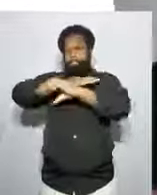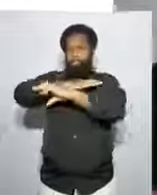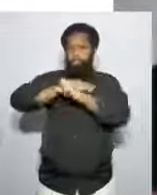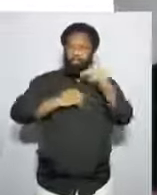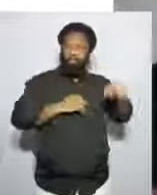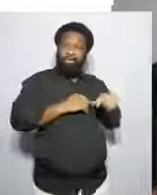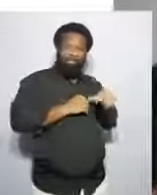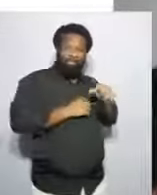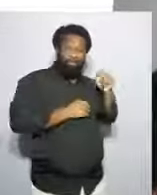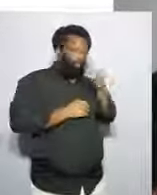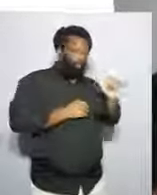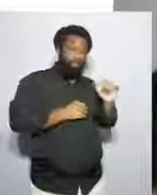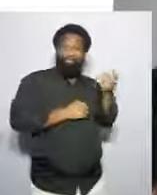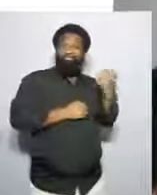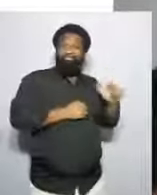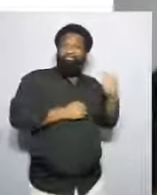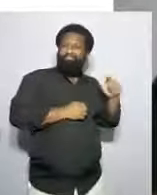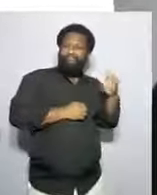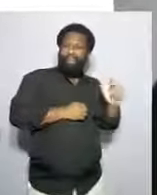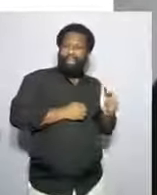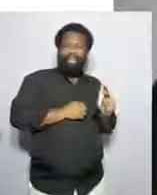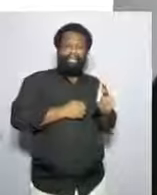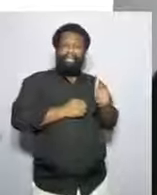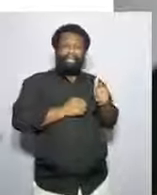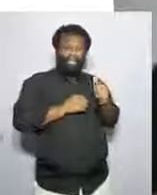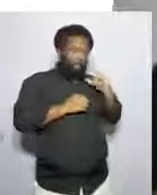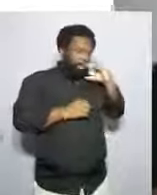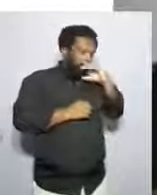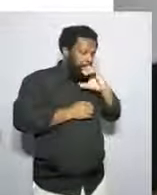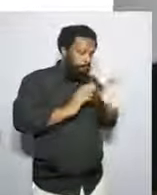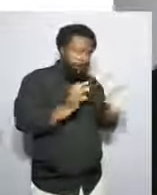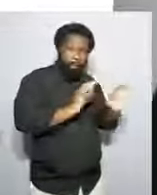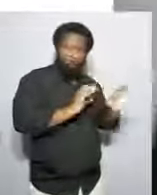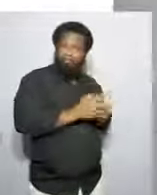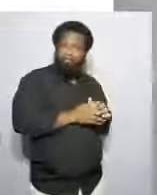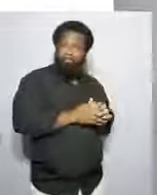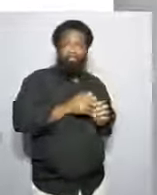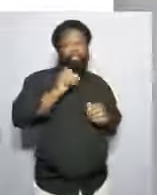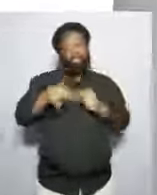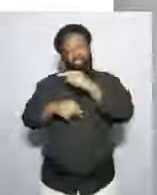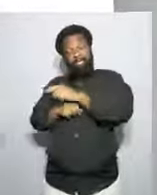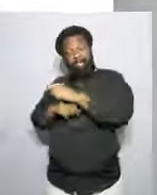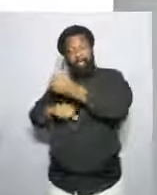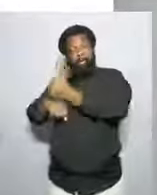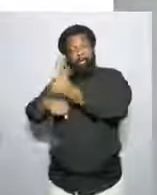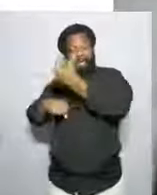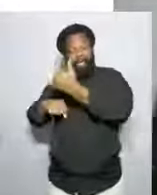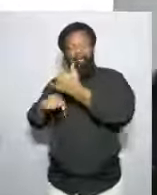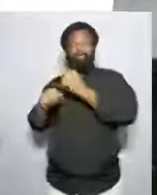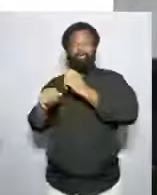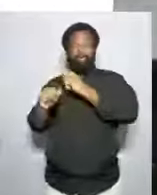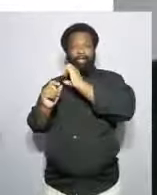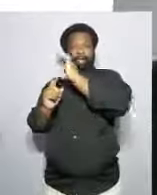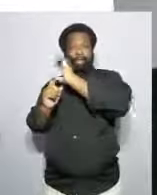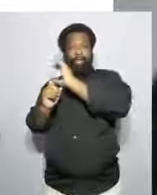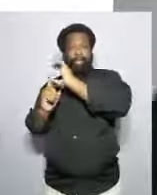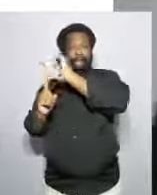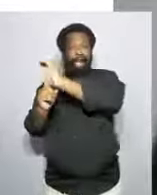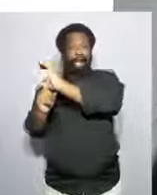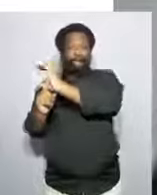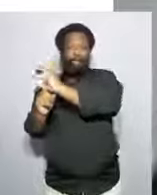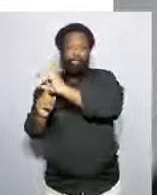maus condutores de eletricidade e de calor. E se os metais formam cátions, então os